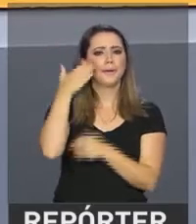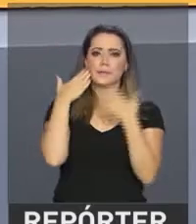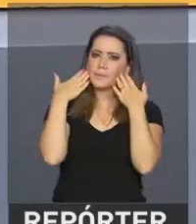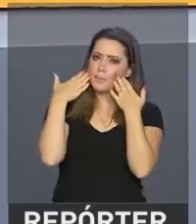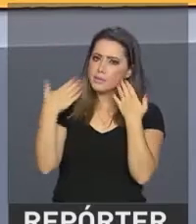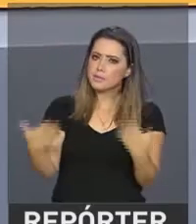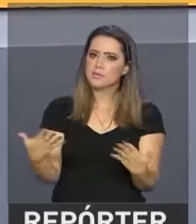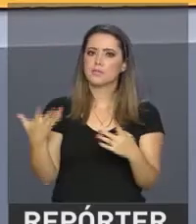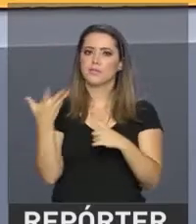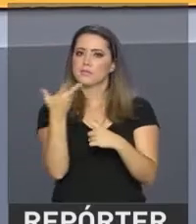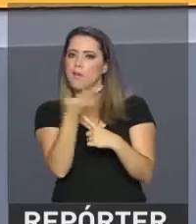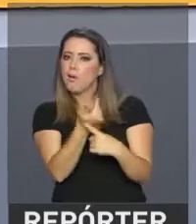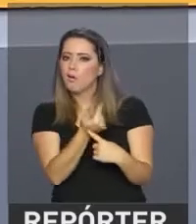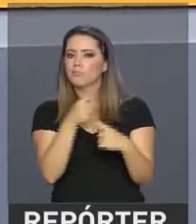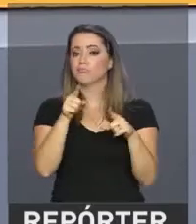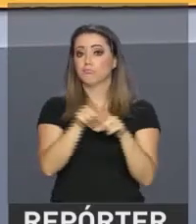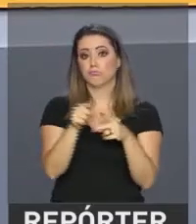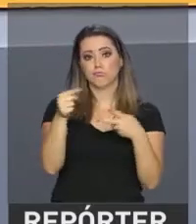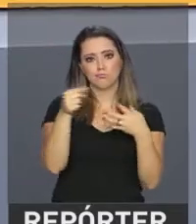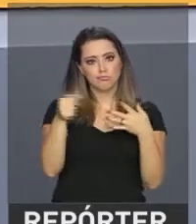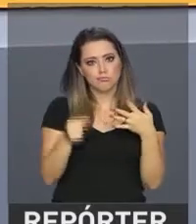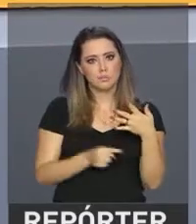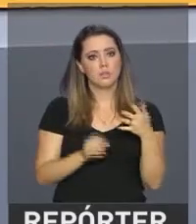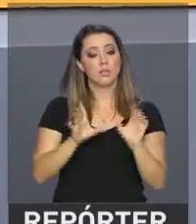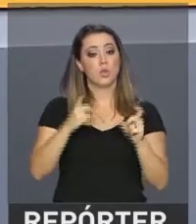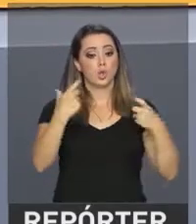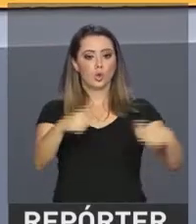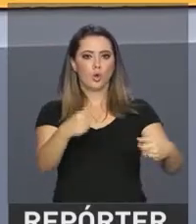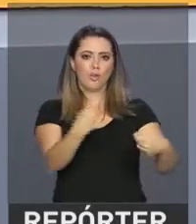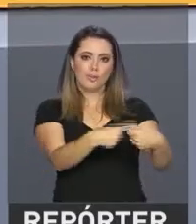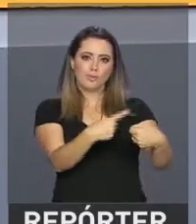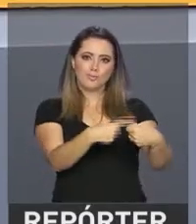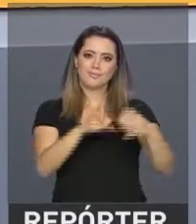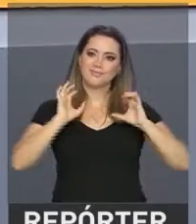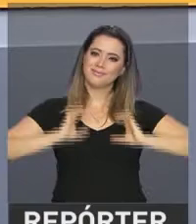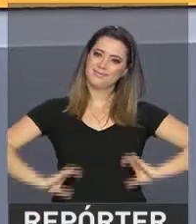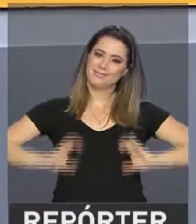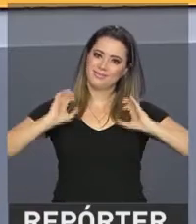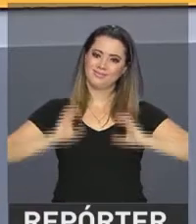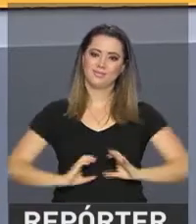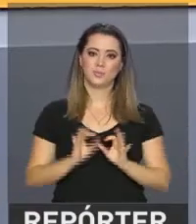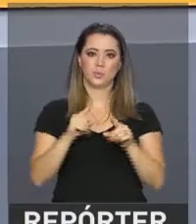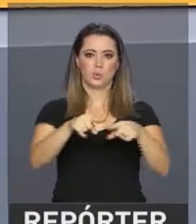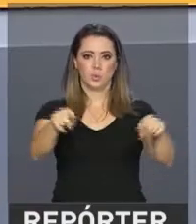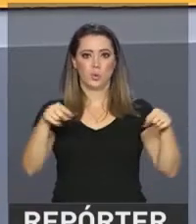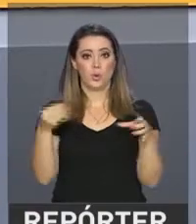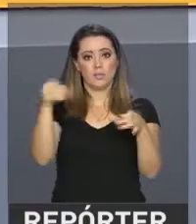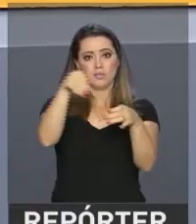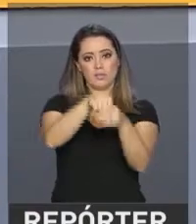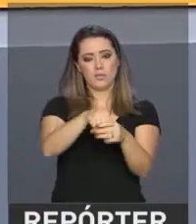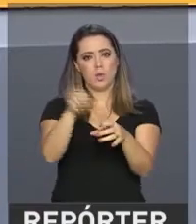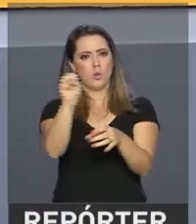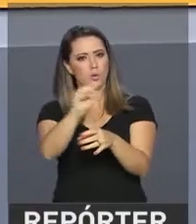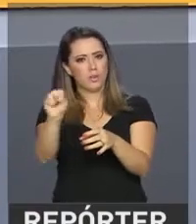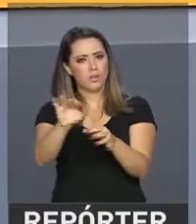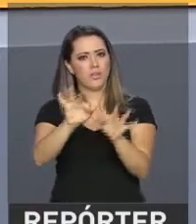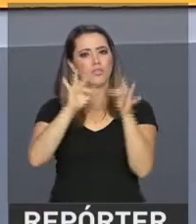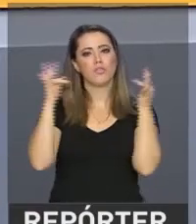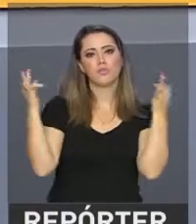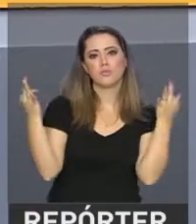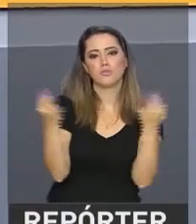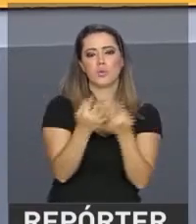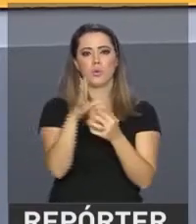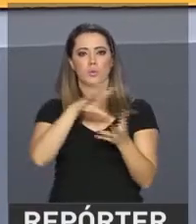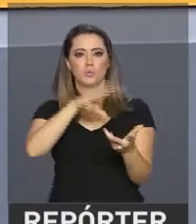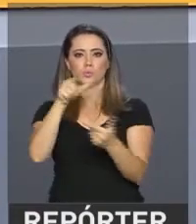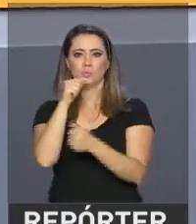artísticas estes são alguns dos objetivos da vila cidadã o espaço que vai ficar dentro da 8ª edição do fórum mundial